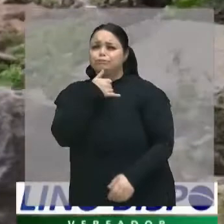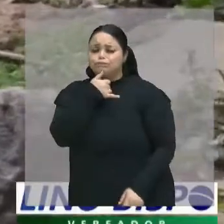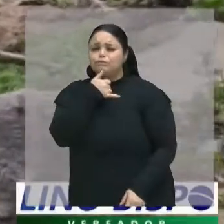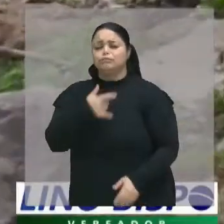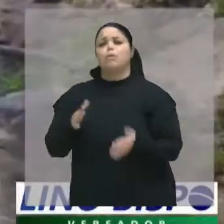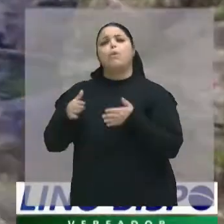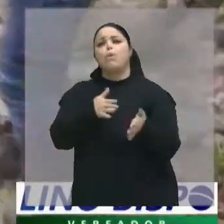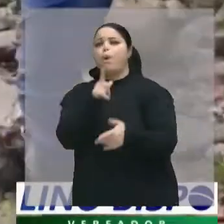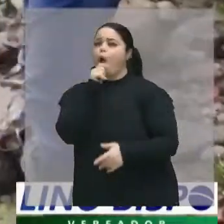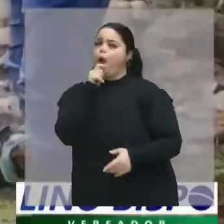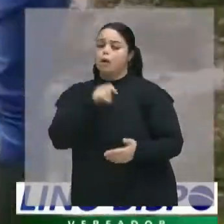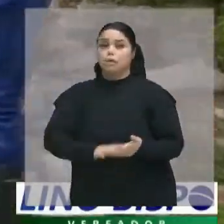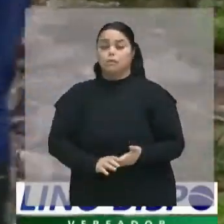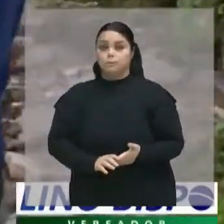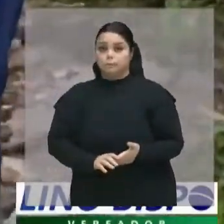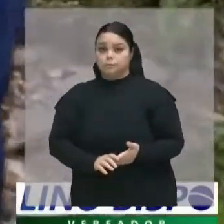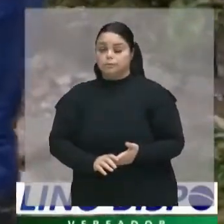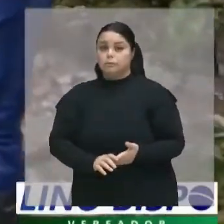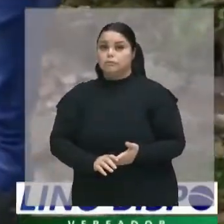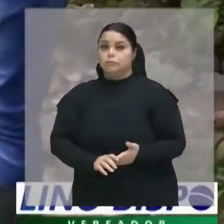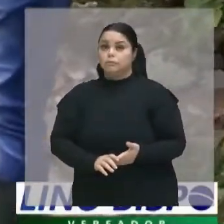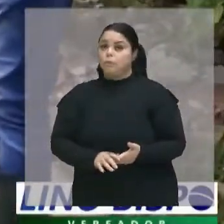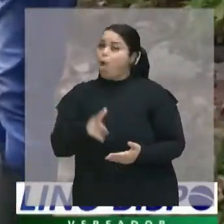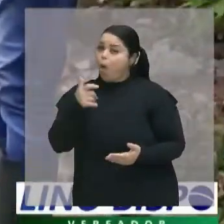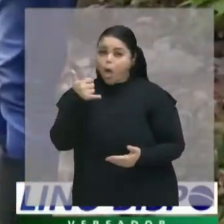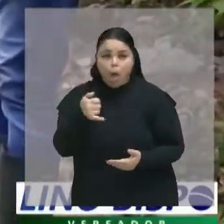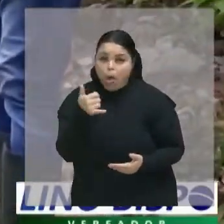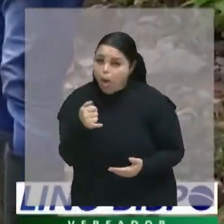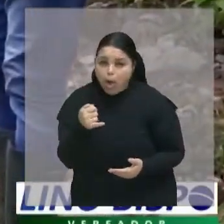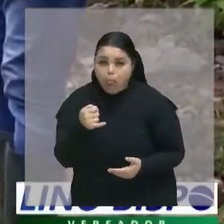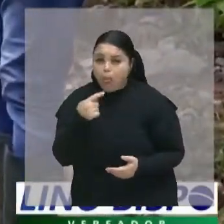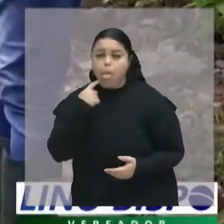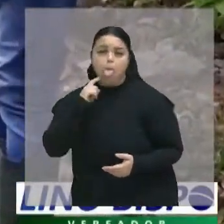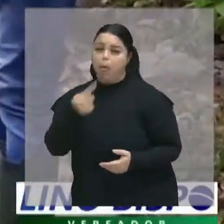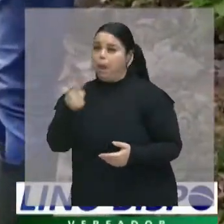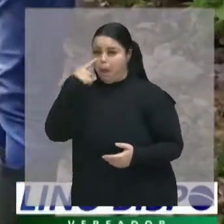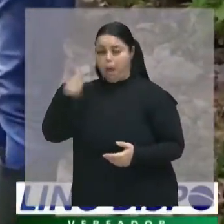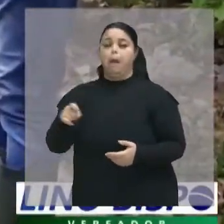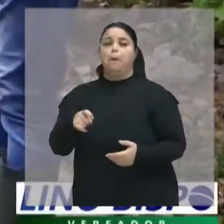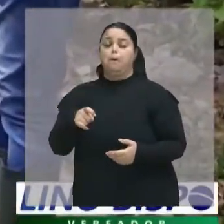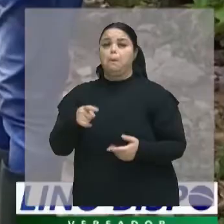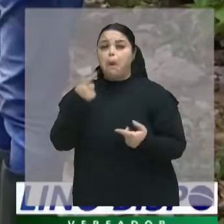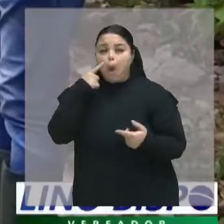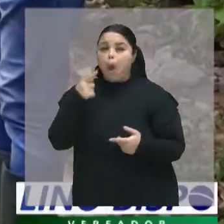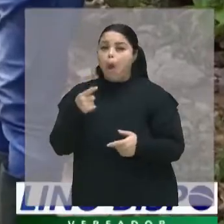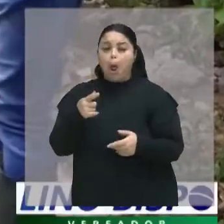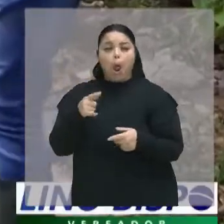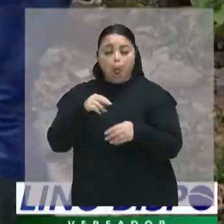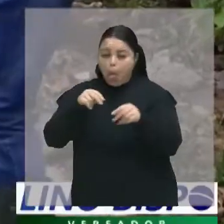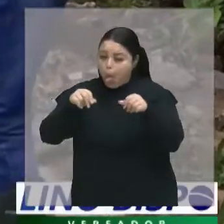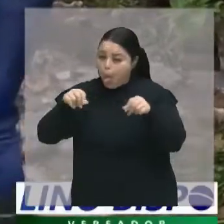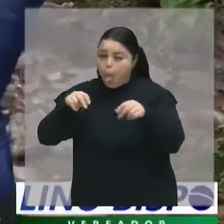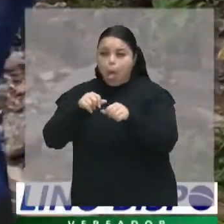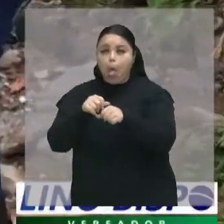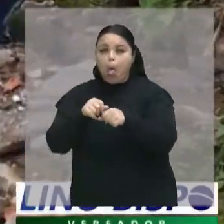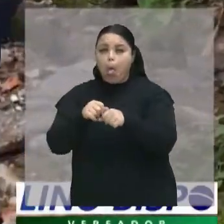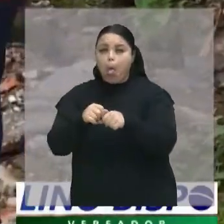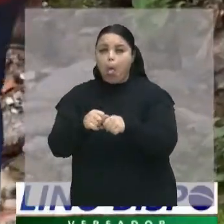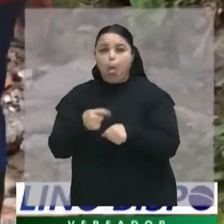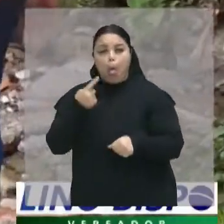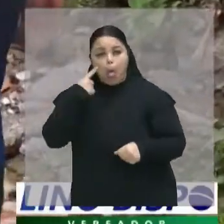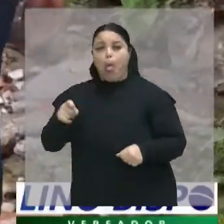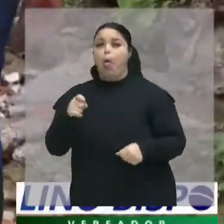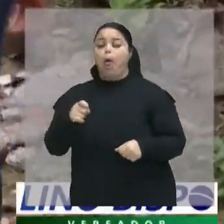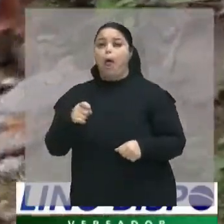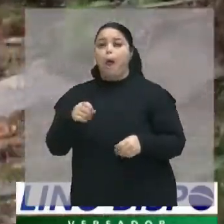Senhorinha. Só esgoto. Só esgoto. Olha a cor dessa água. Olha a cor dessa água